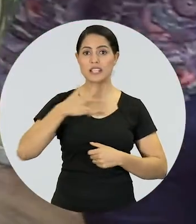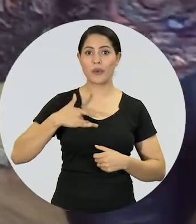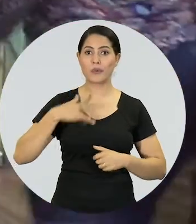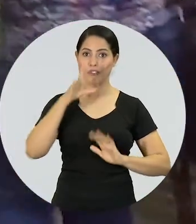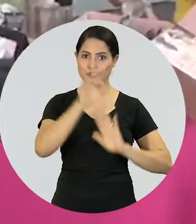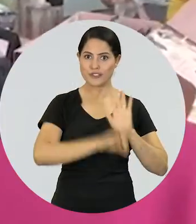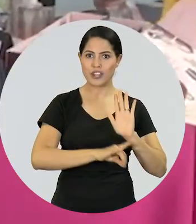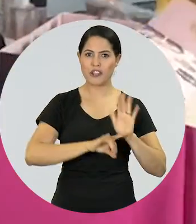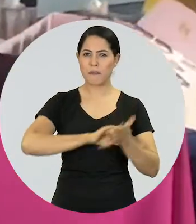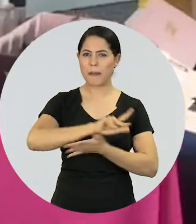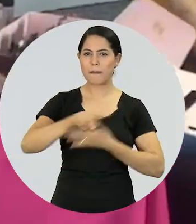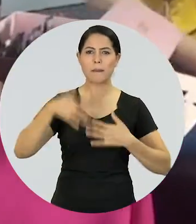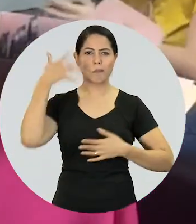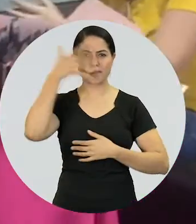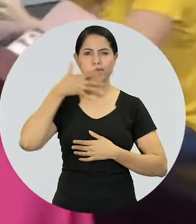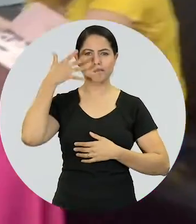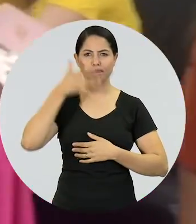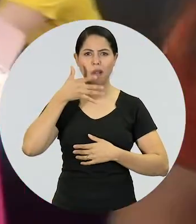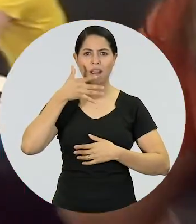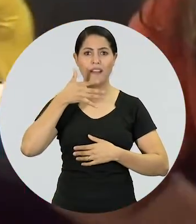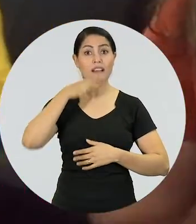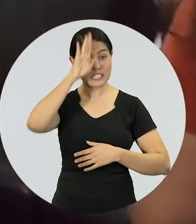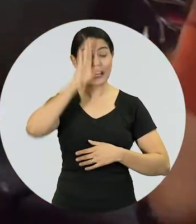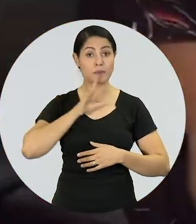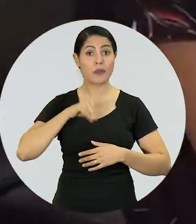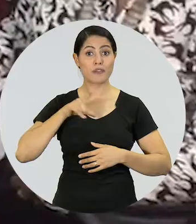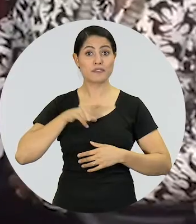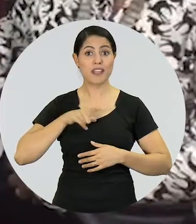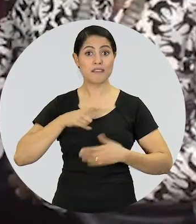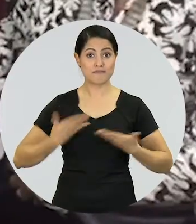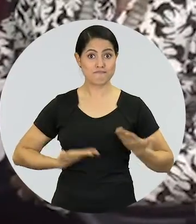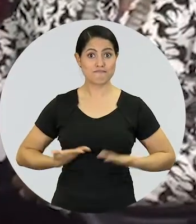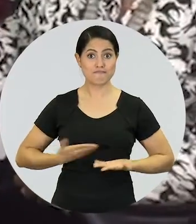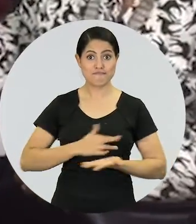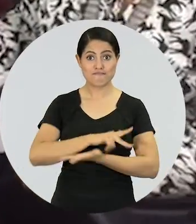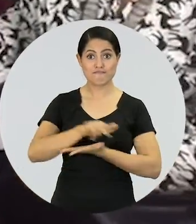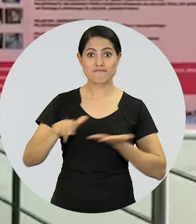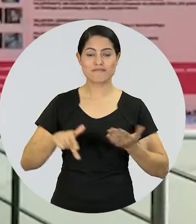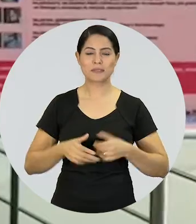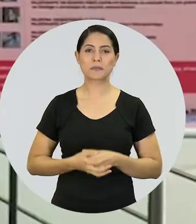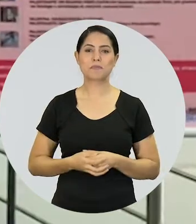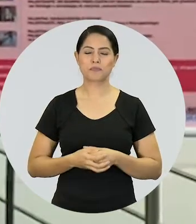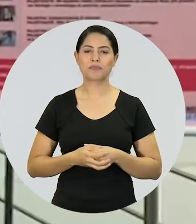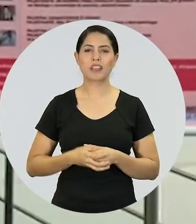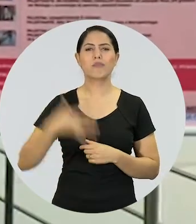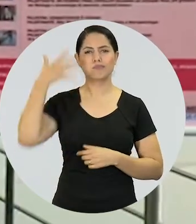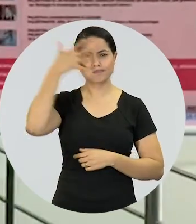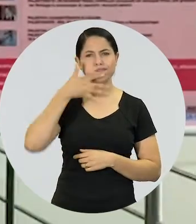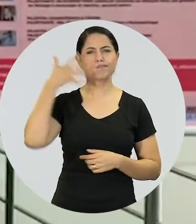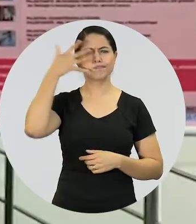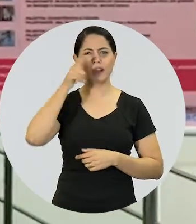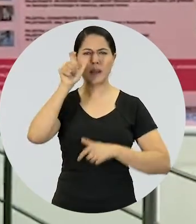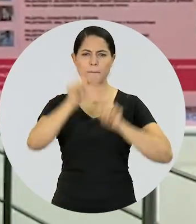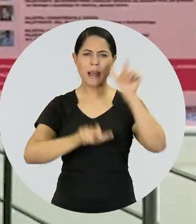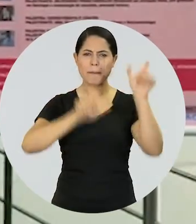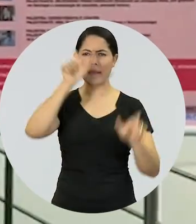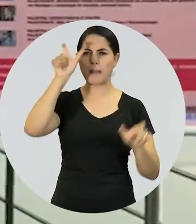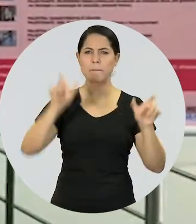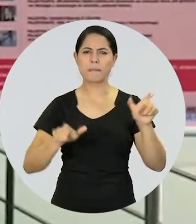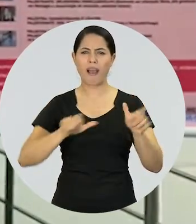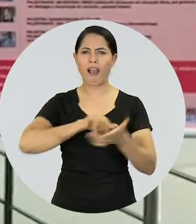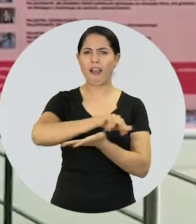para a saúde das advogadas. Diversos serviços gratuitos foram oferecidos. Muitos